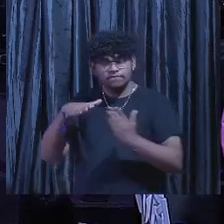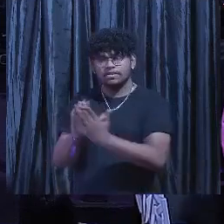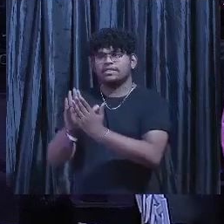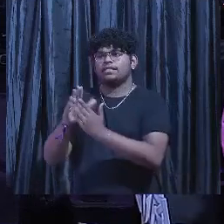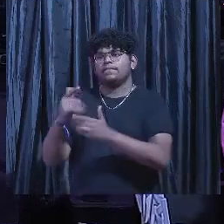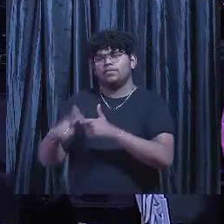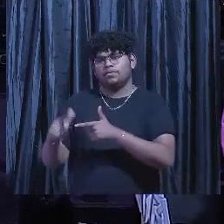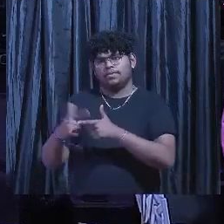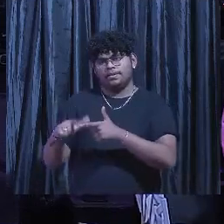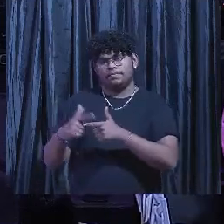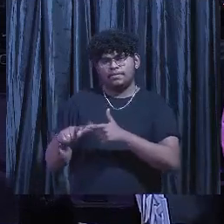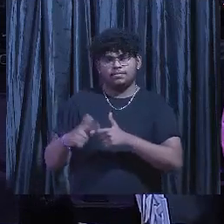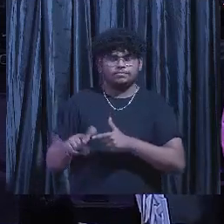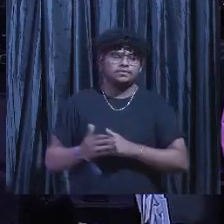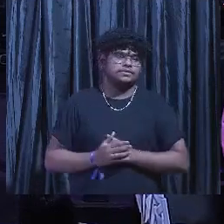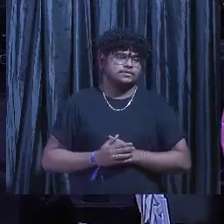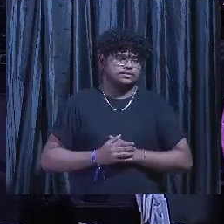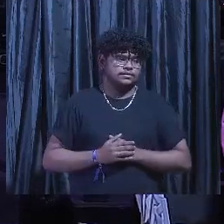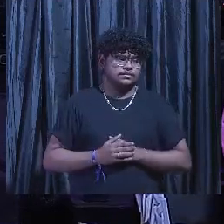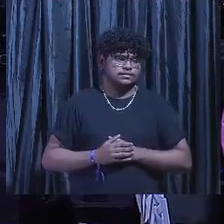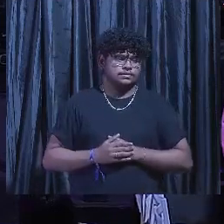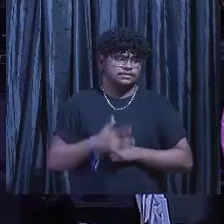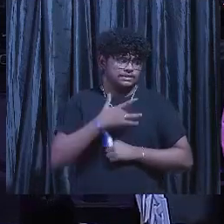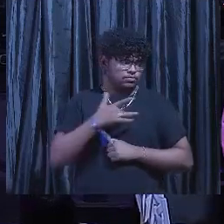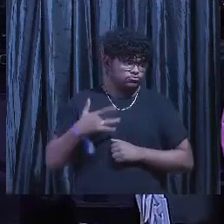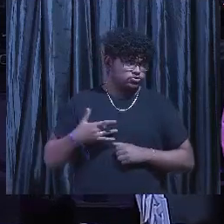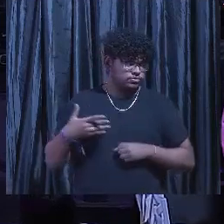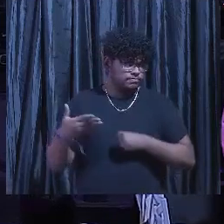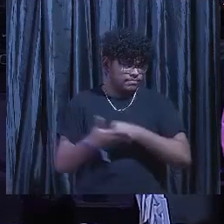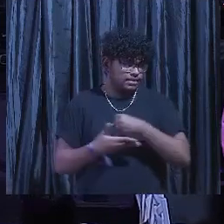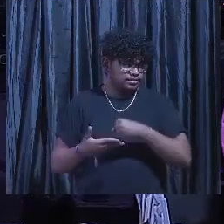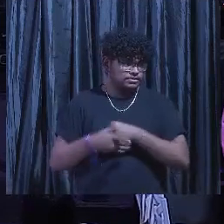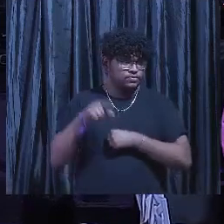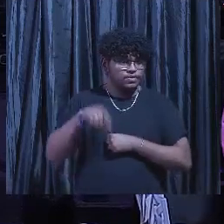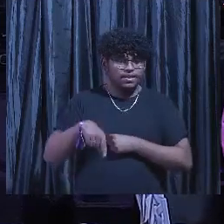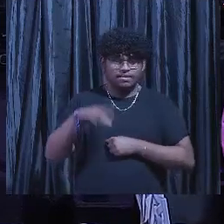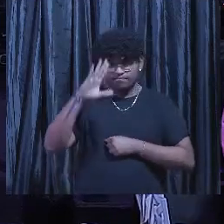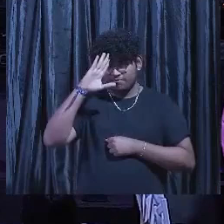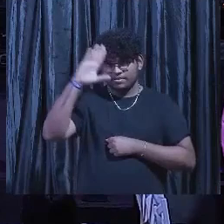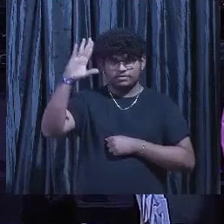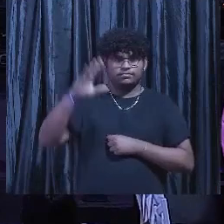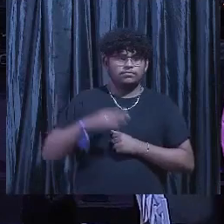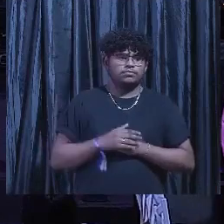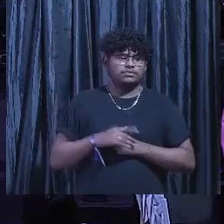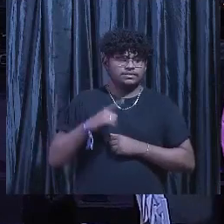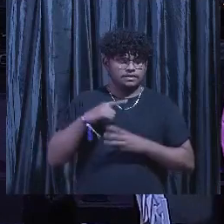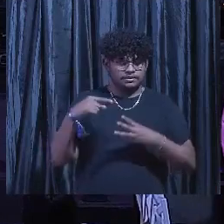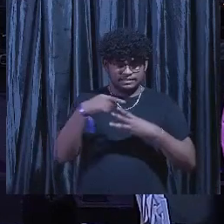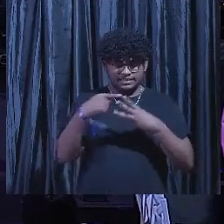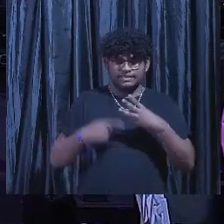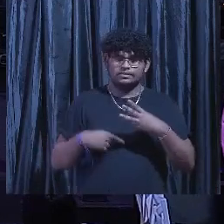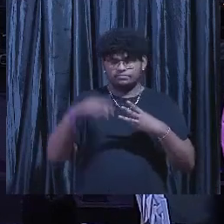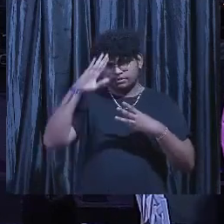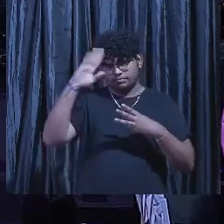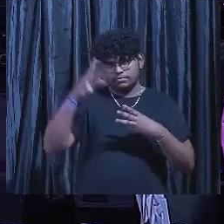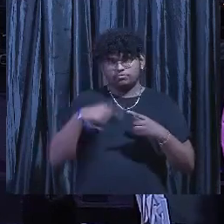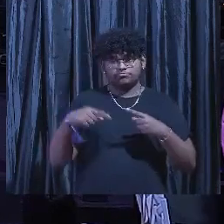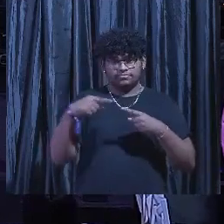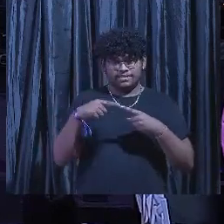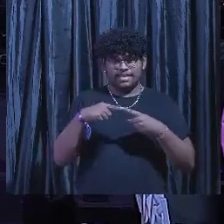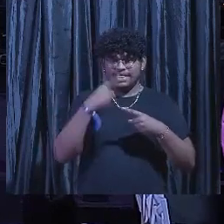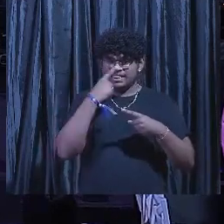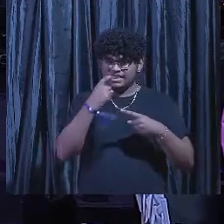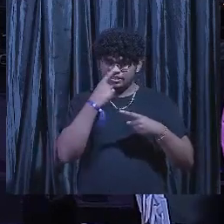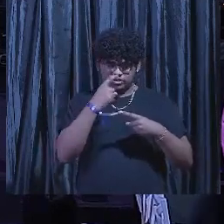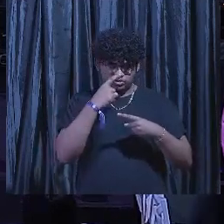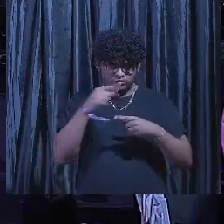O saneamento básico é uma coisa gigantesca. Então a gente escolheu 3 principais sintomas, que eram o acúmulo de lixo, o esgoto a céu